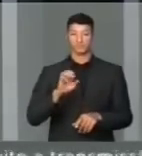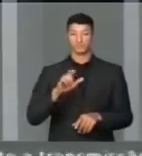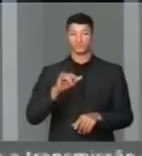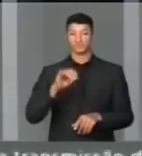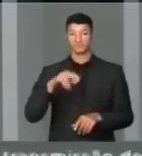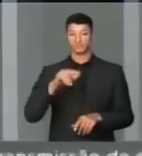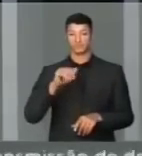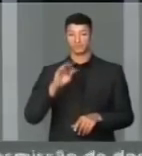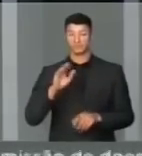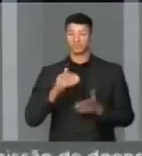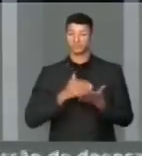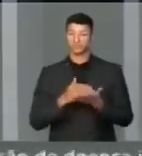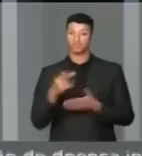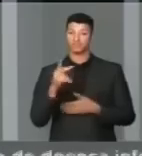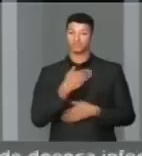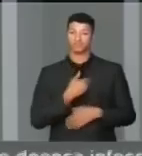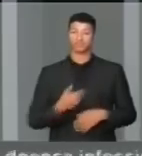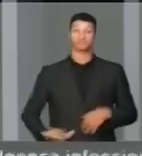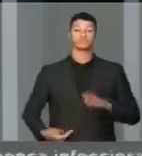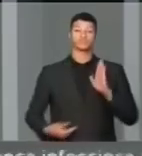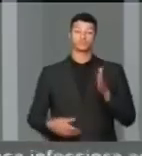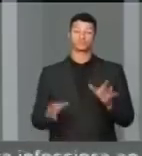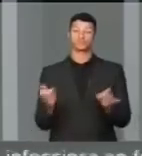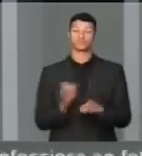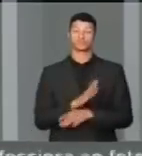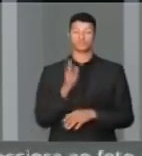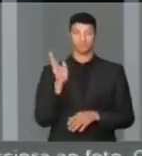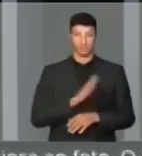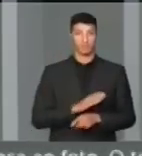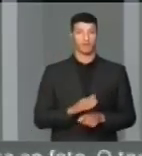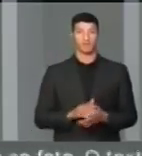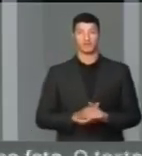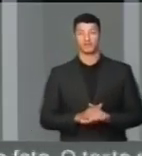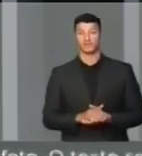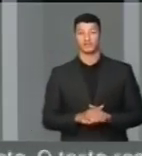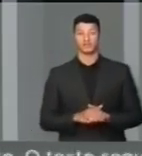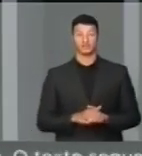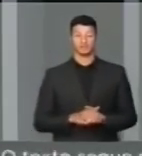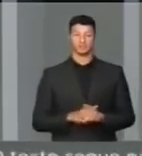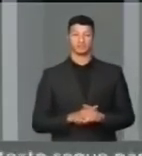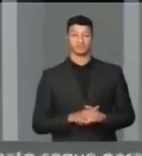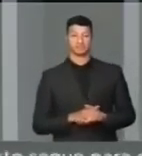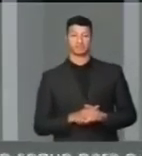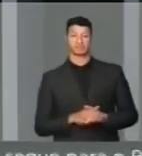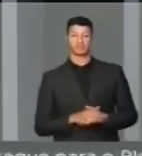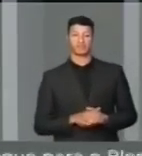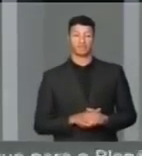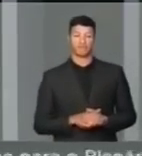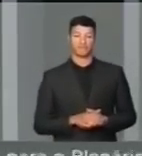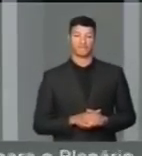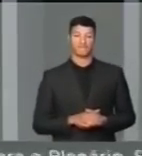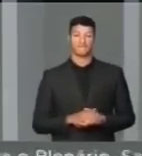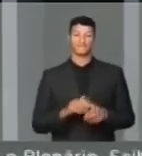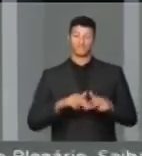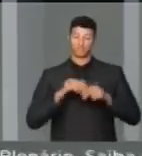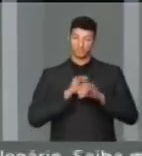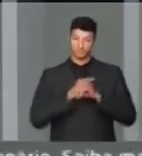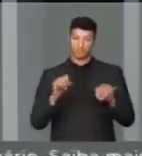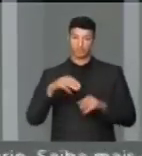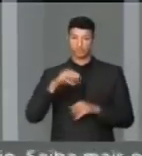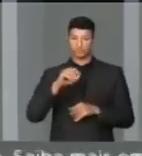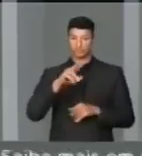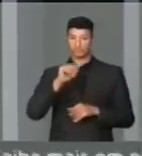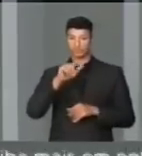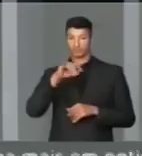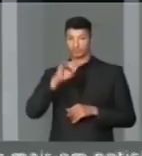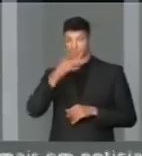eleitoral, que ao iniciar o seu governo já termina mal o seu início. Portanto, não há razão nenhuma para continuar. Daí a dizer,